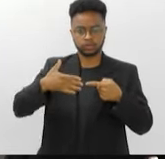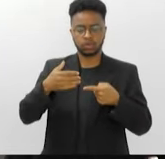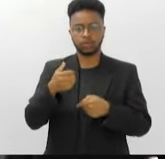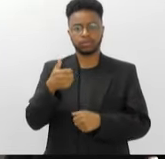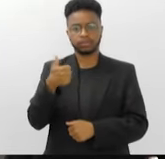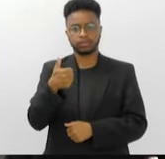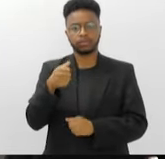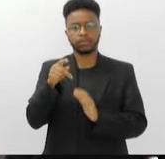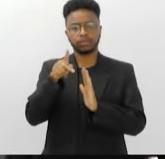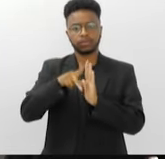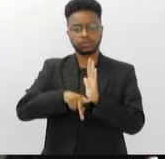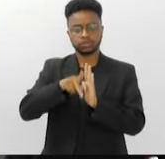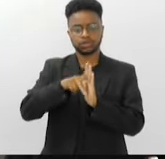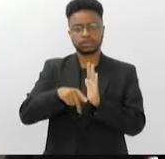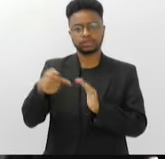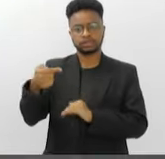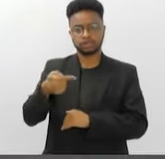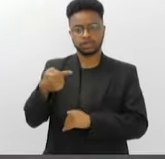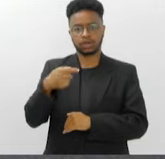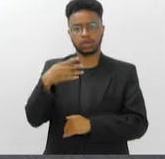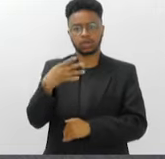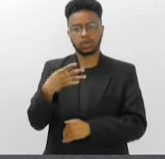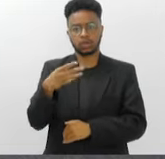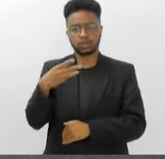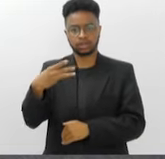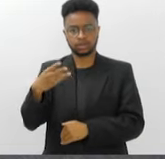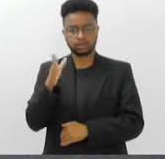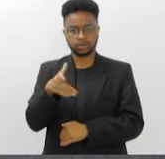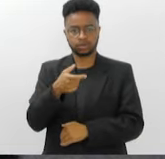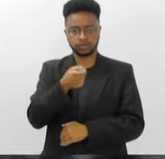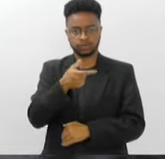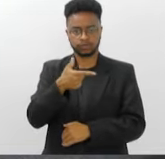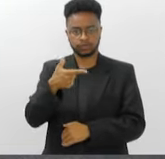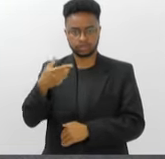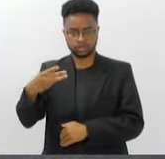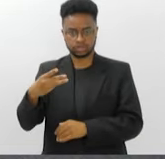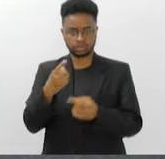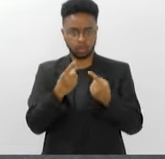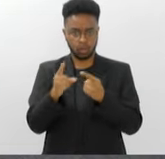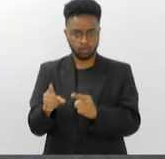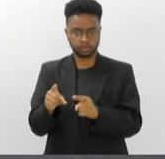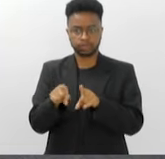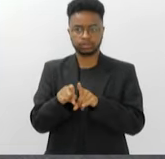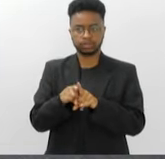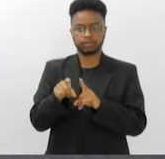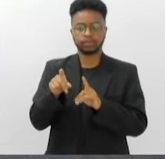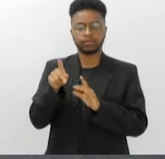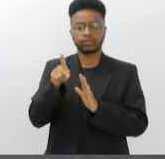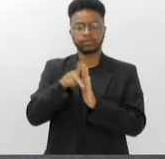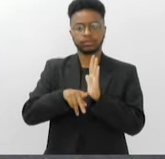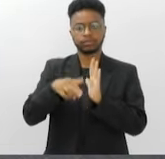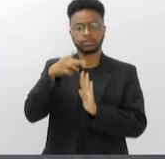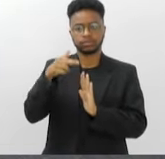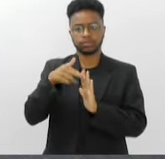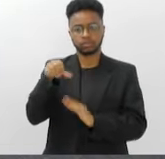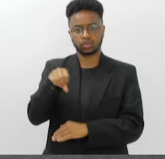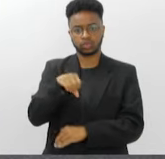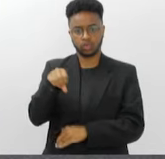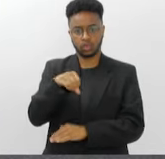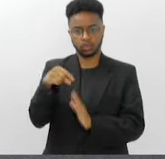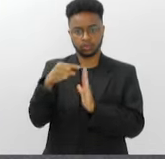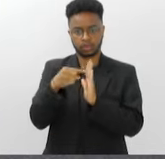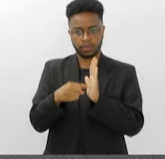projeto 7º, o projeto de resolução 43/2023, contrário. E o projeto de resolução 9º da